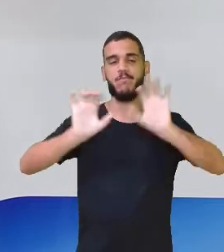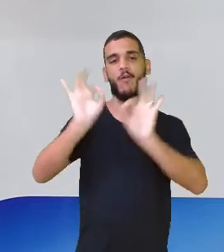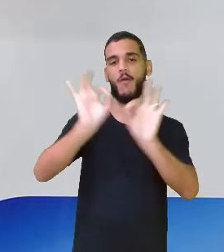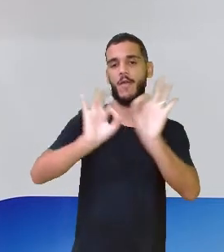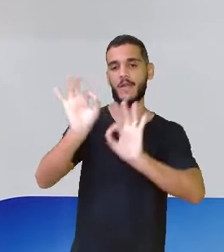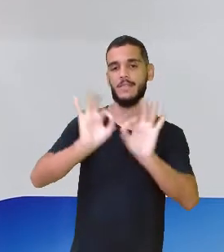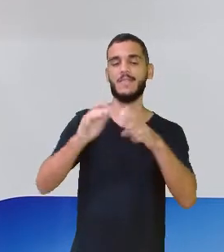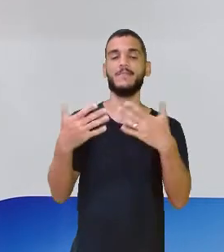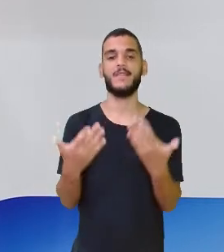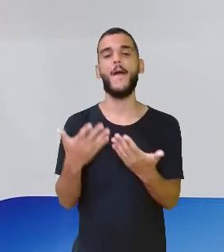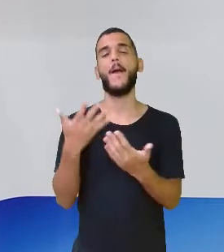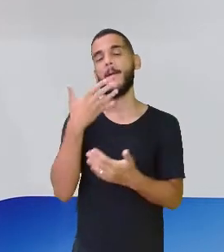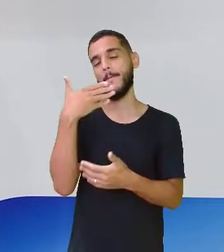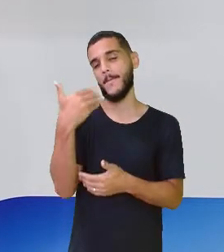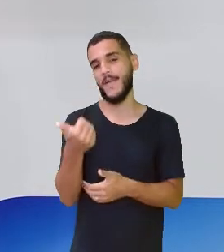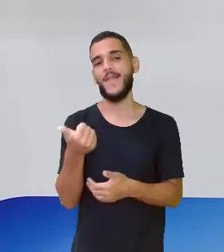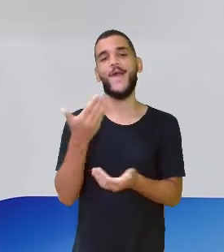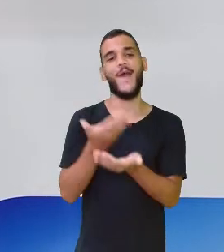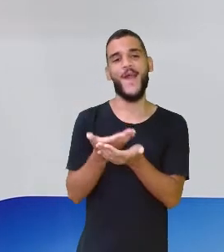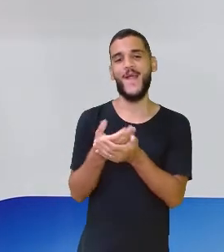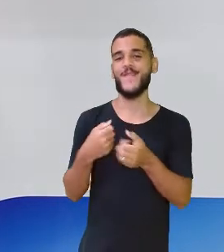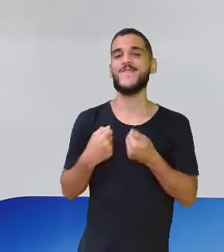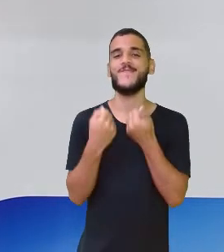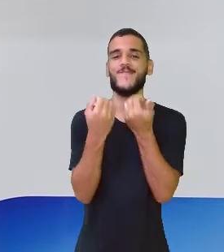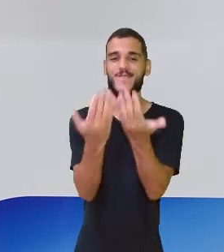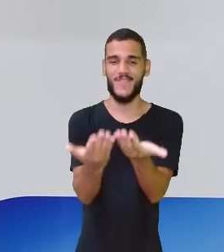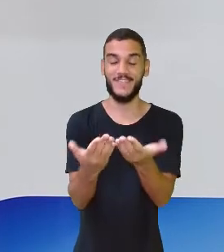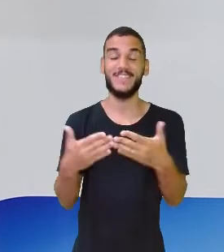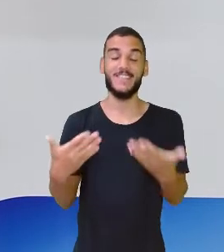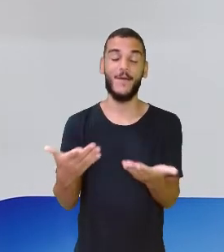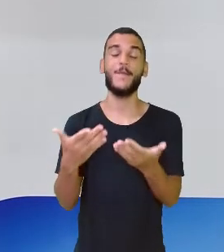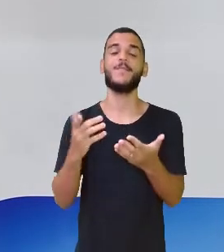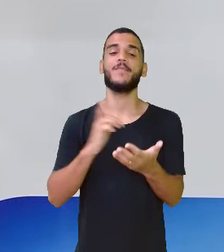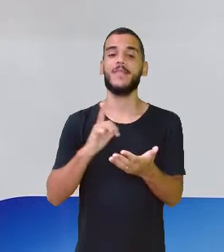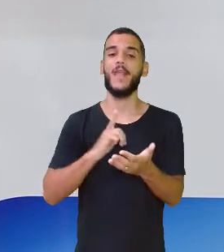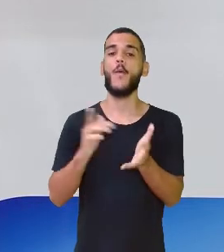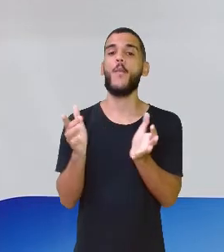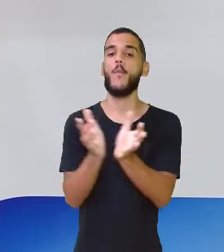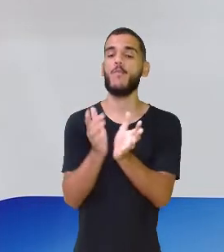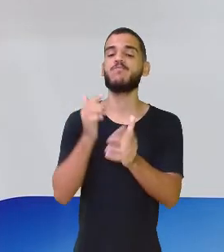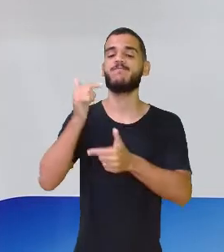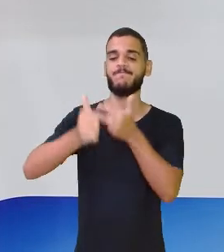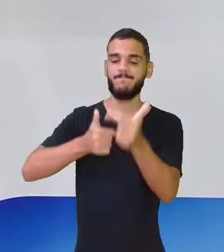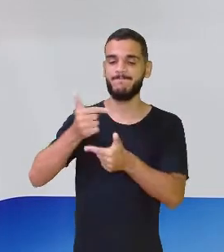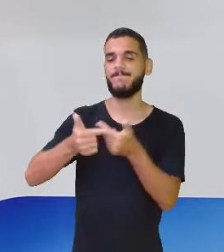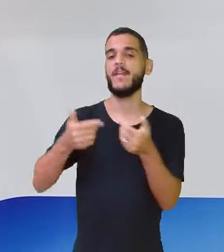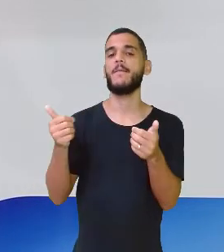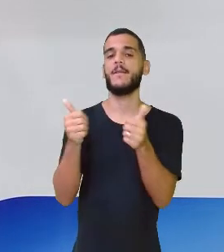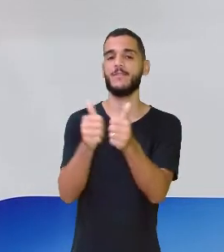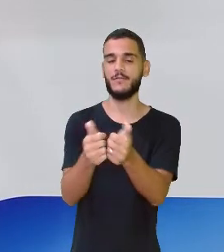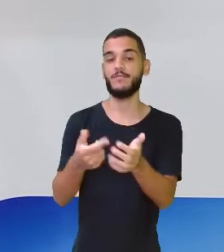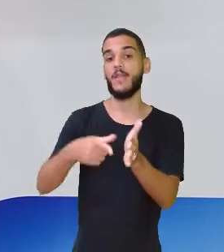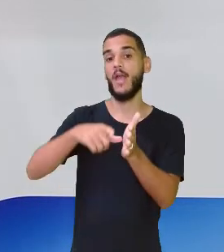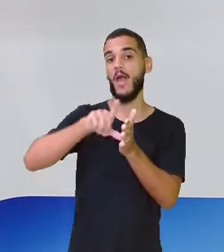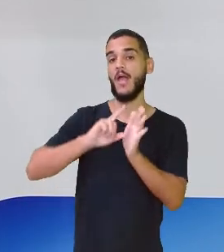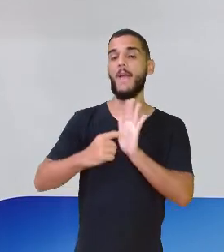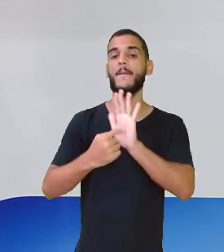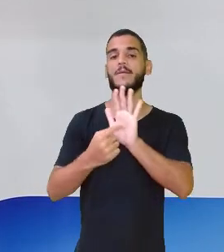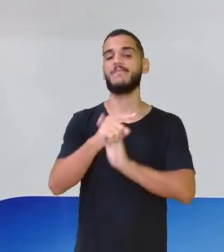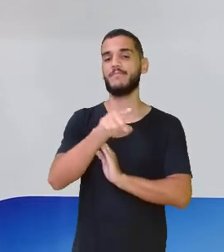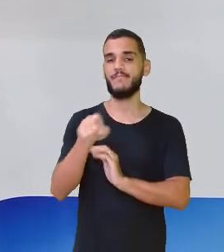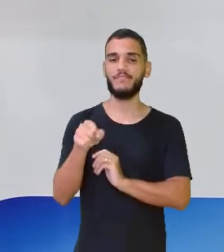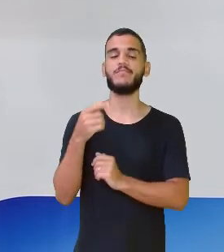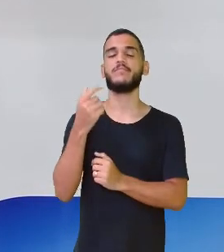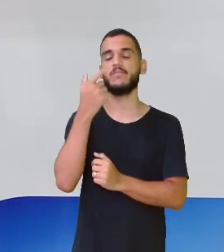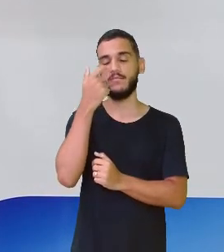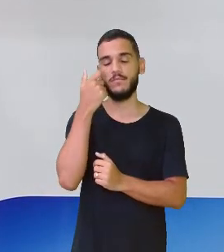vocês. Mas eu disse, né, que como a gente trabalha em equipe, né, antes de apresentar para vocês